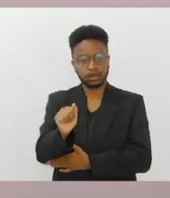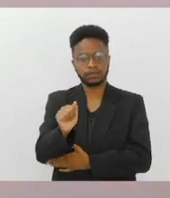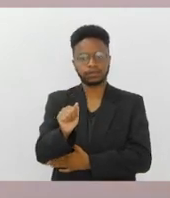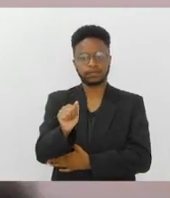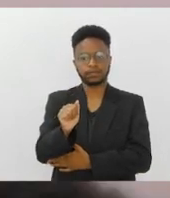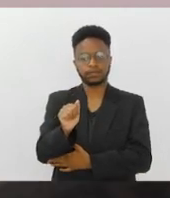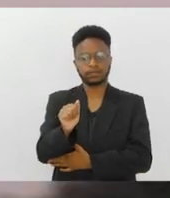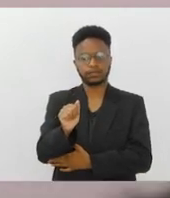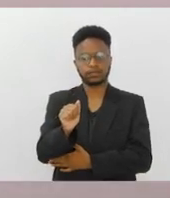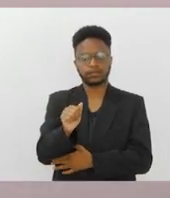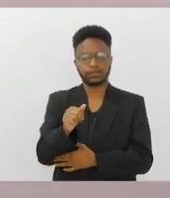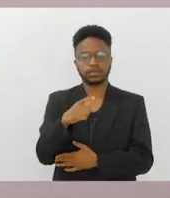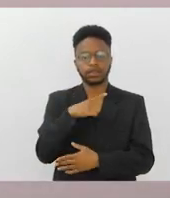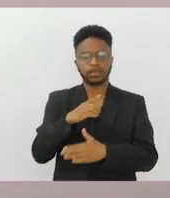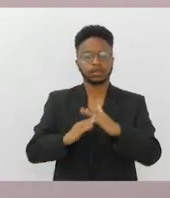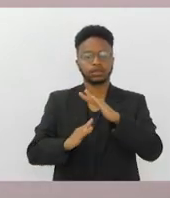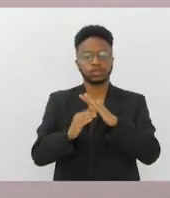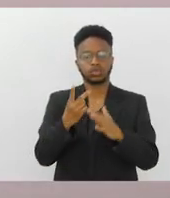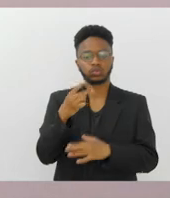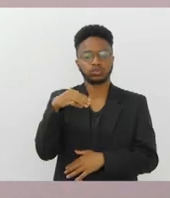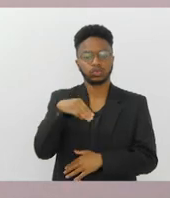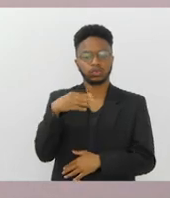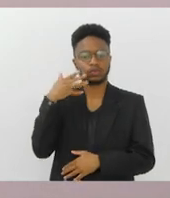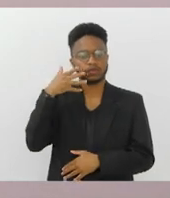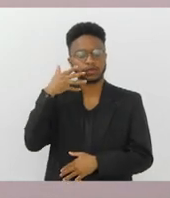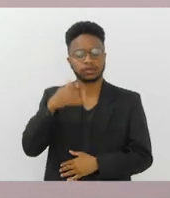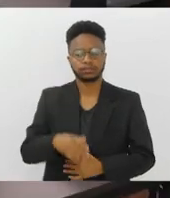Renata Lira, a senhora tem 2 minutos.